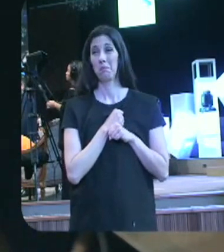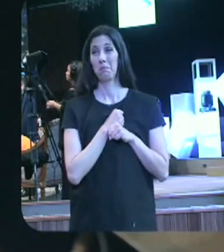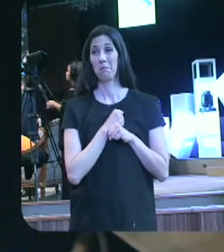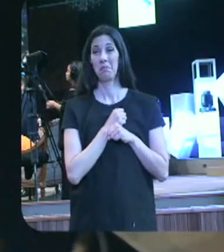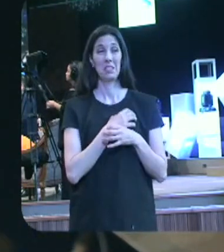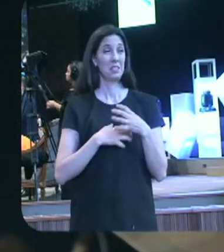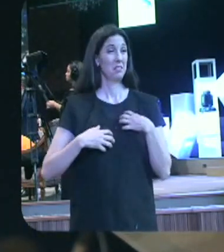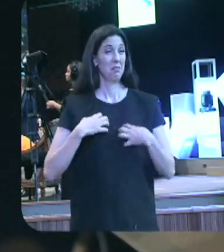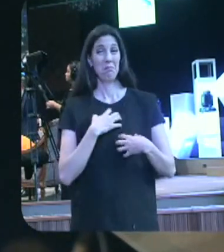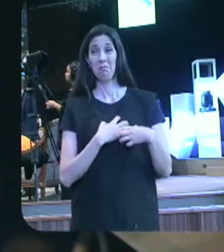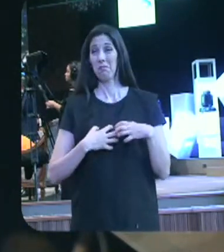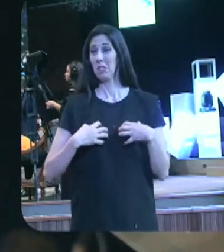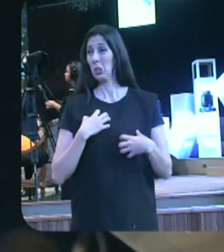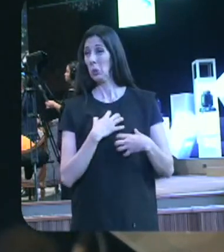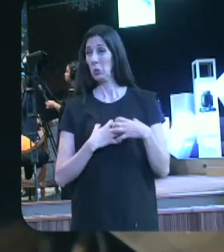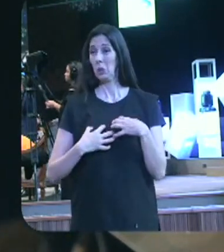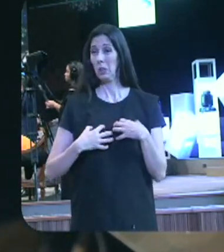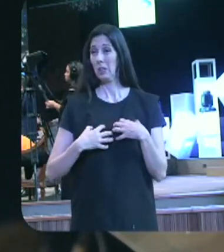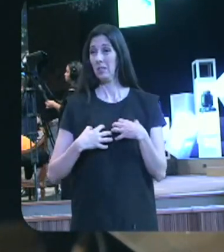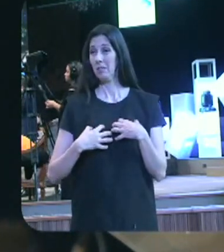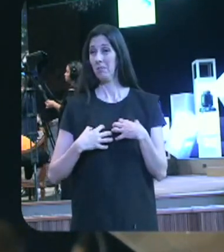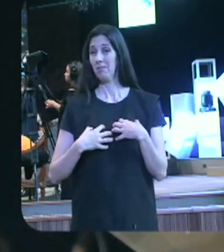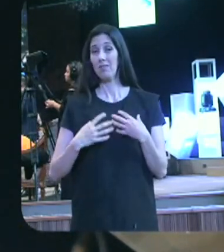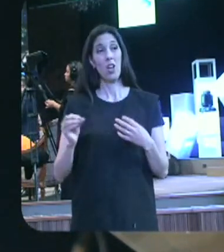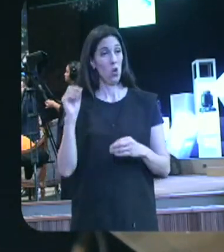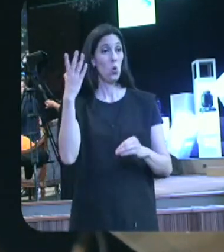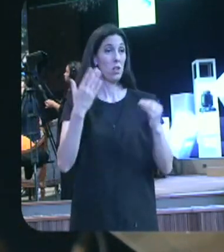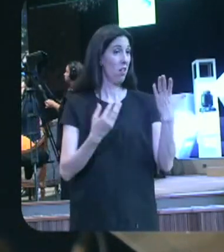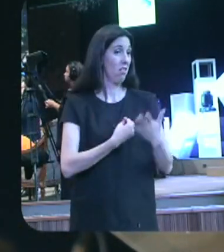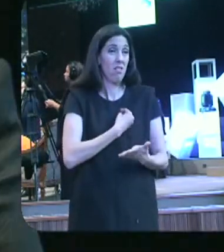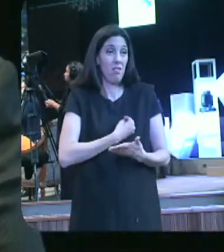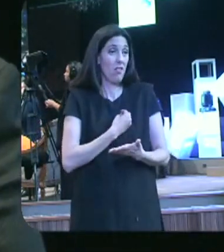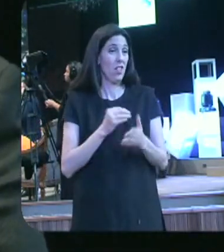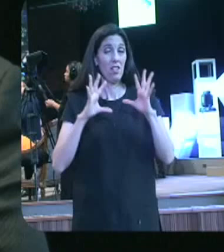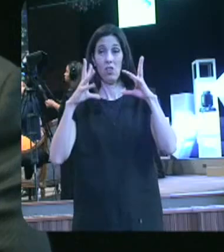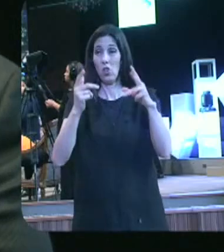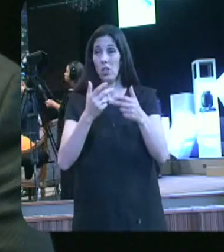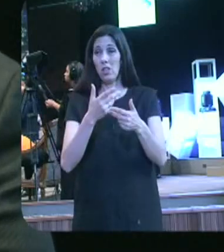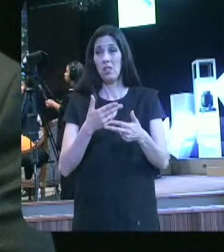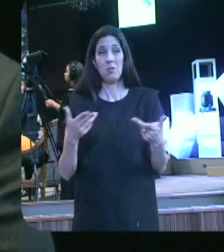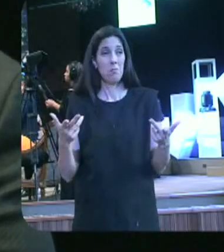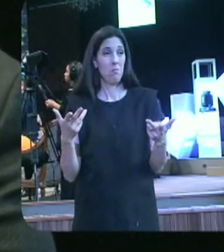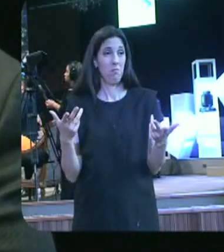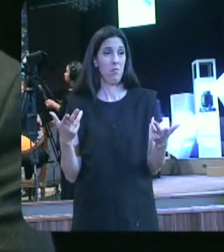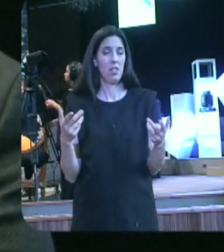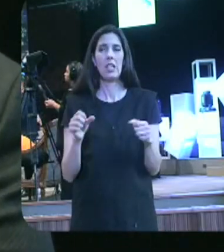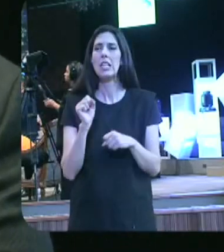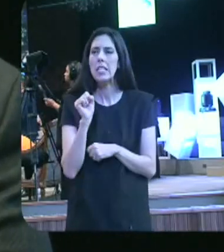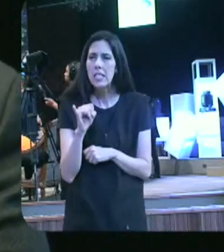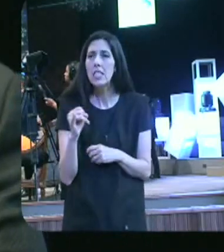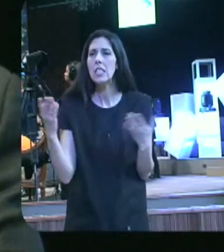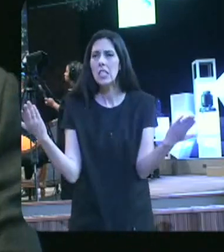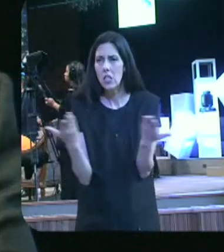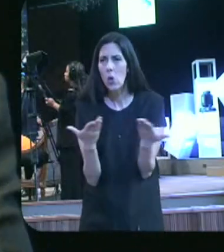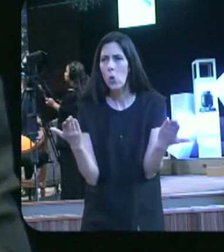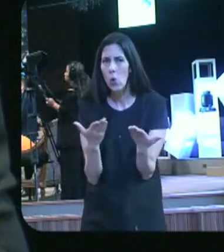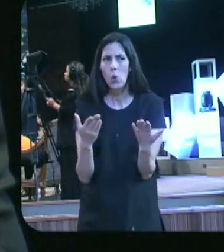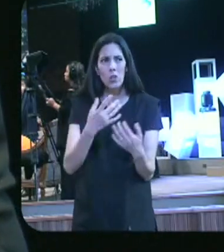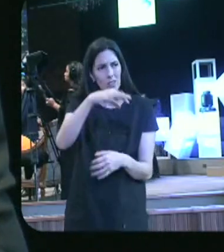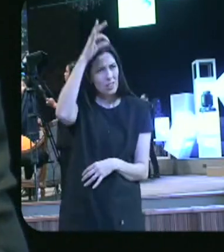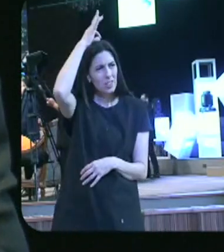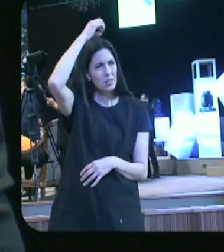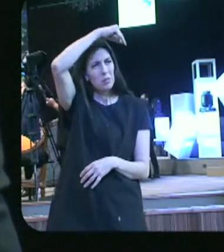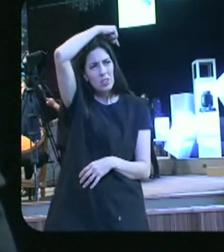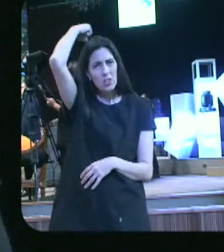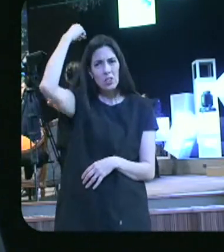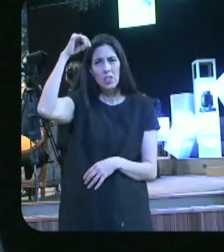Tanta coisa está acontecendo, como pode acontecer na vida de qualquer um. Então, se hoje o Espírito Santo está tocando o teu coração, pode sair